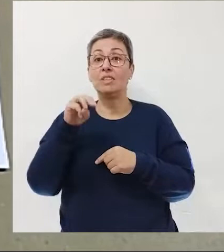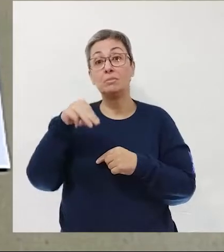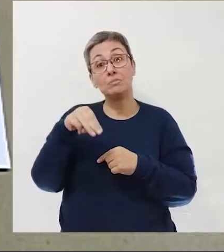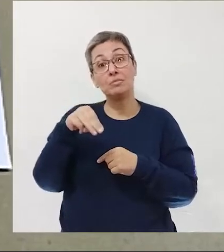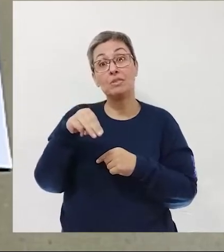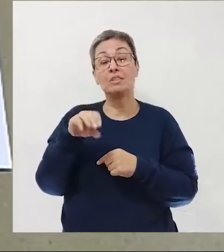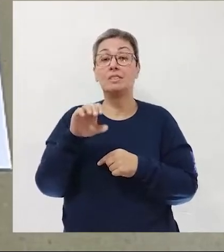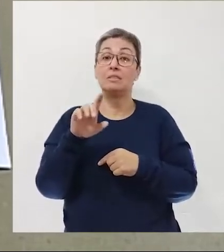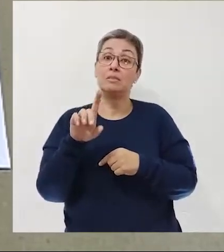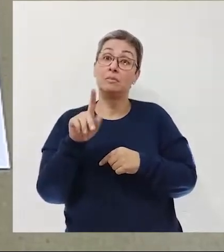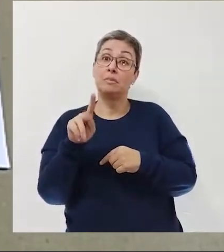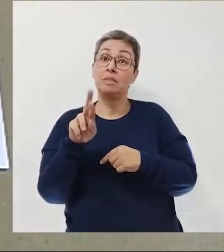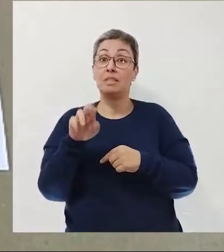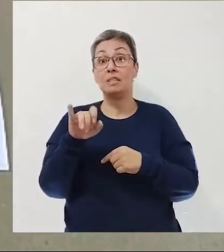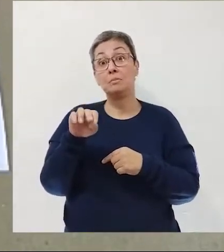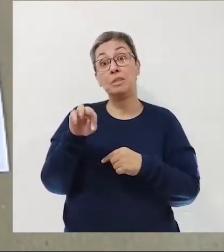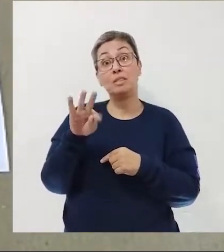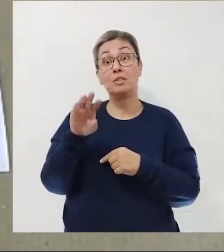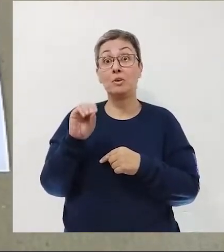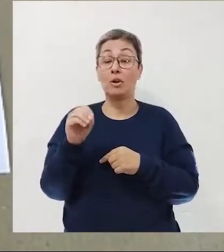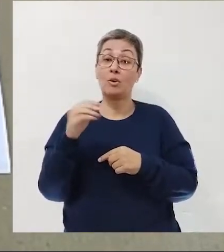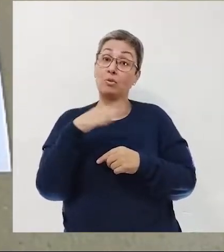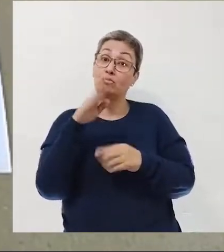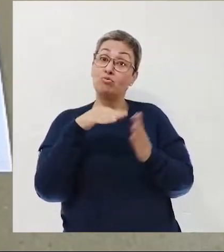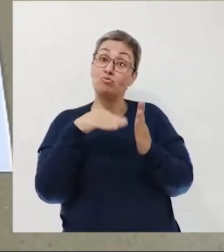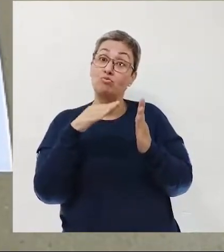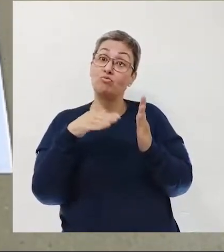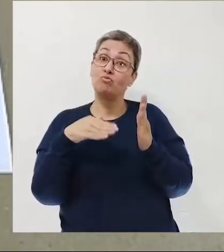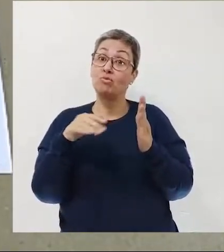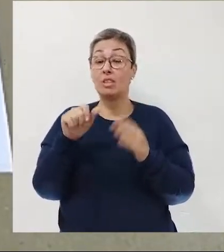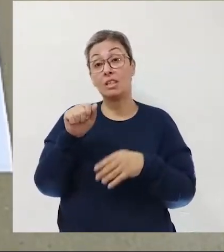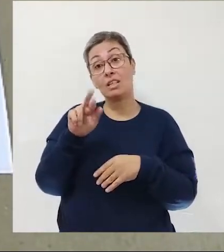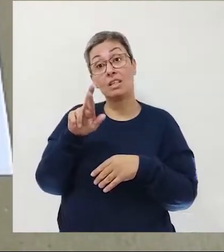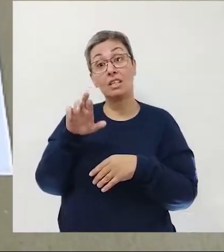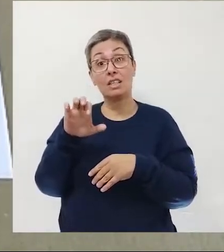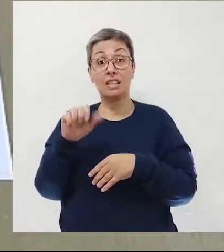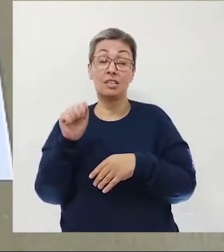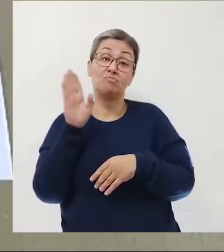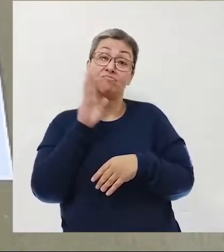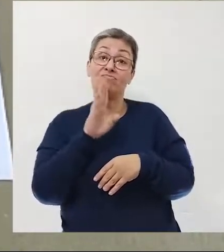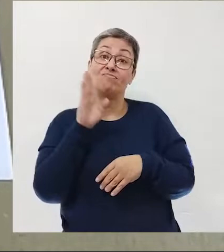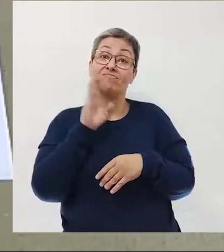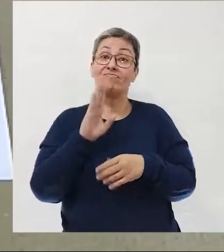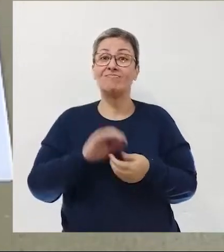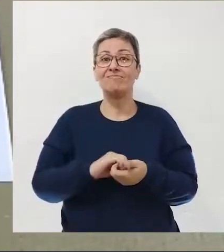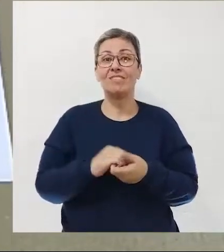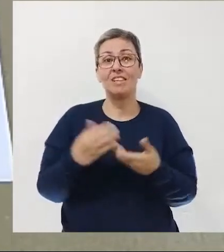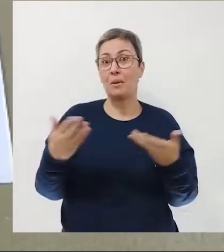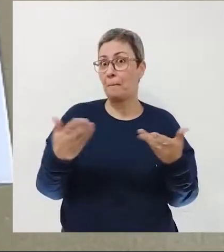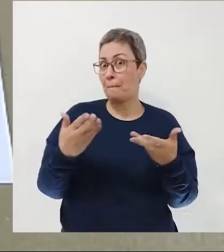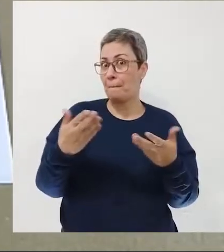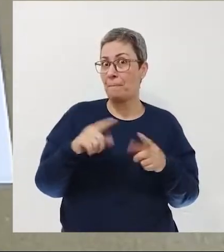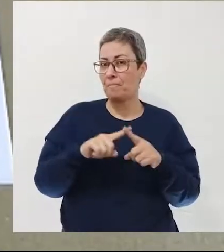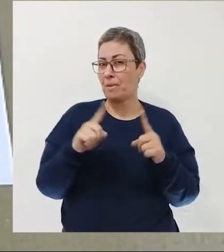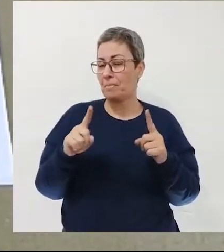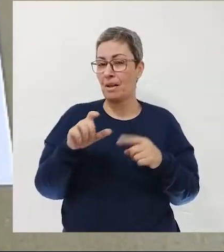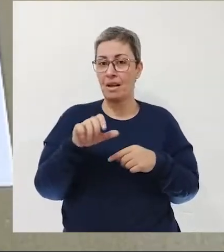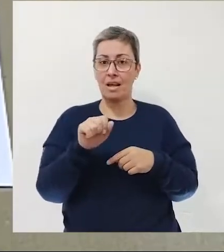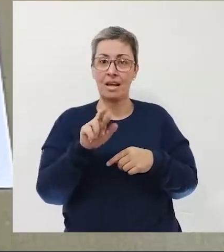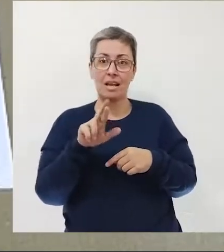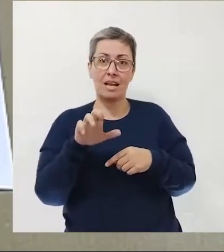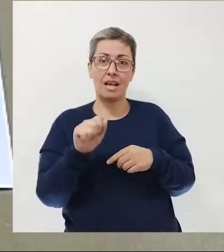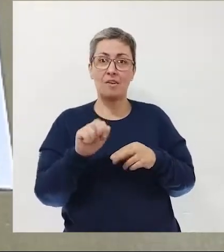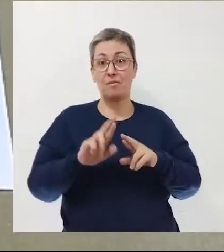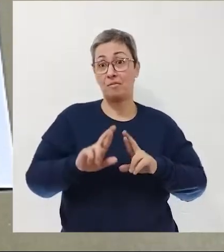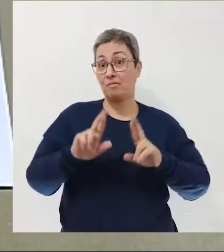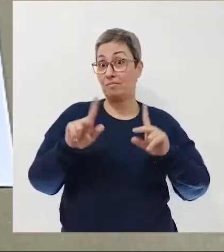centímetros de perímetro. Agora eu estou enchendo a minha área. Olha que legal! Só que a área eu vou